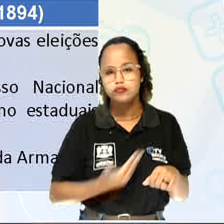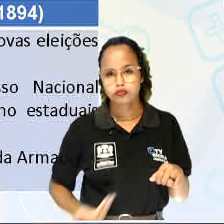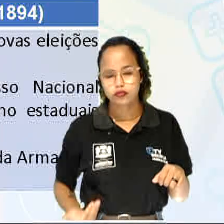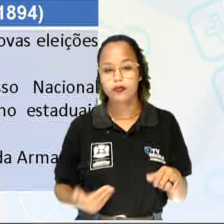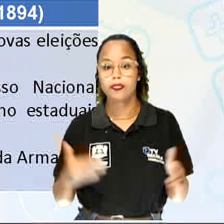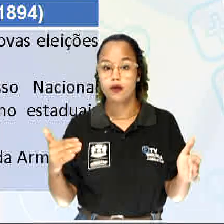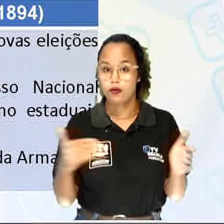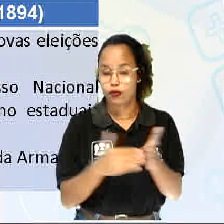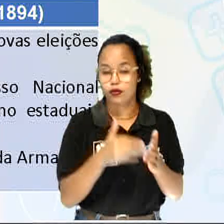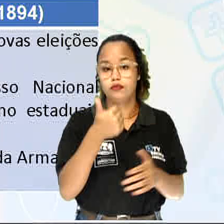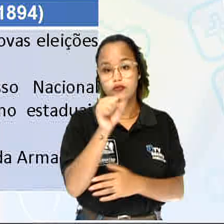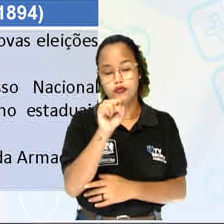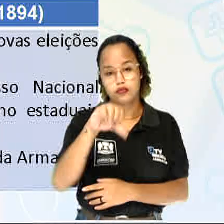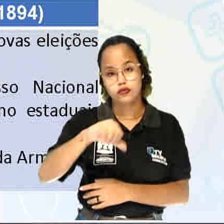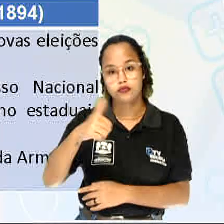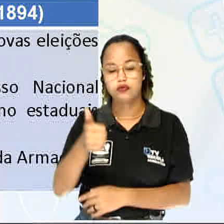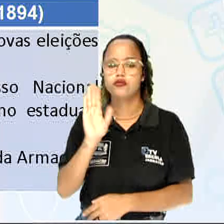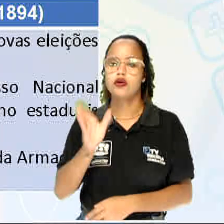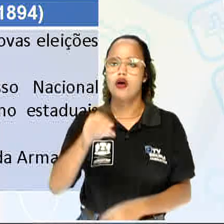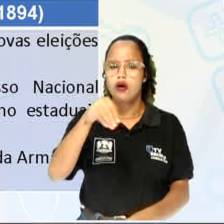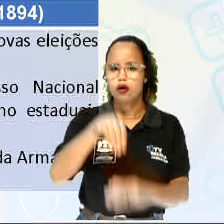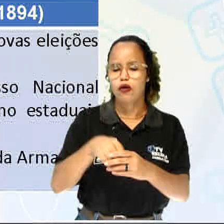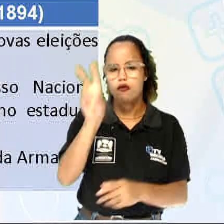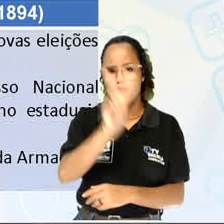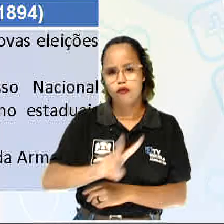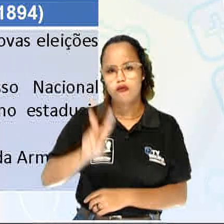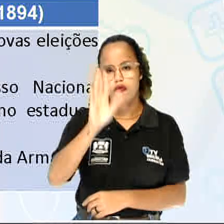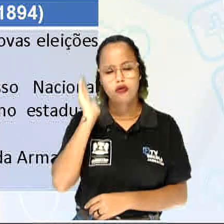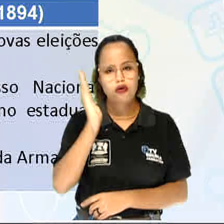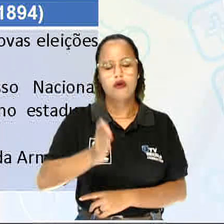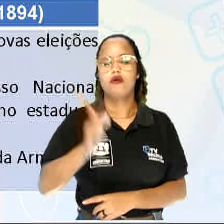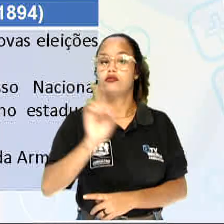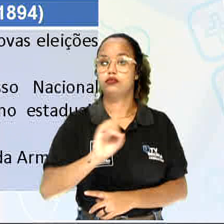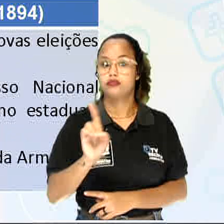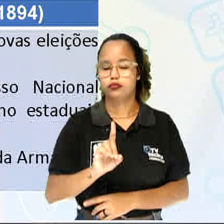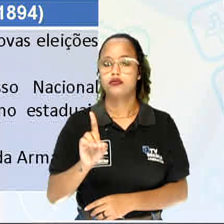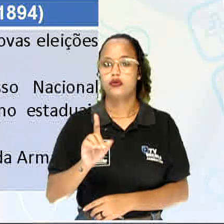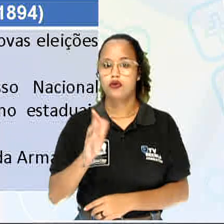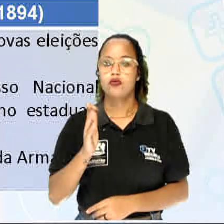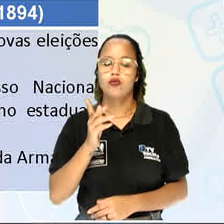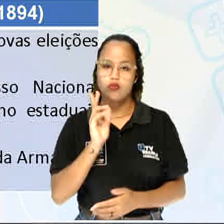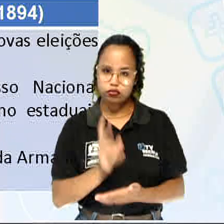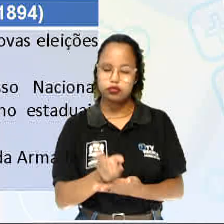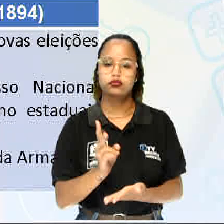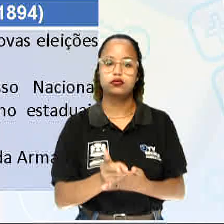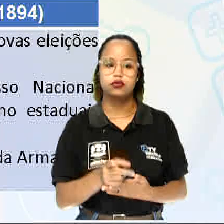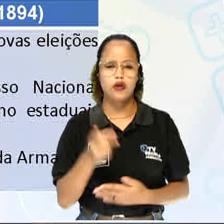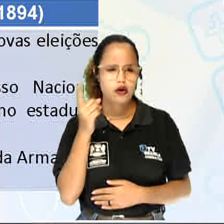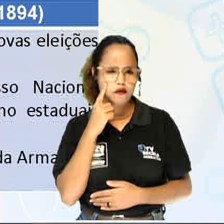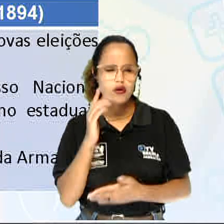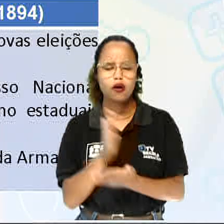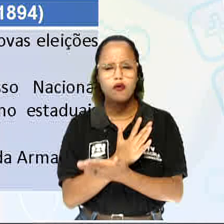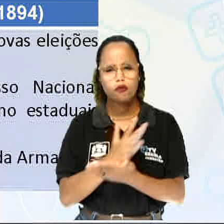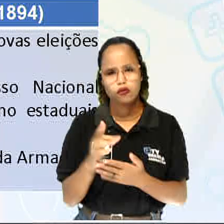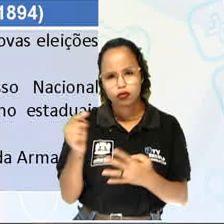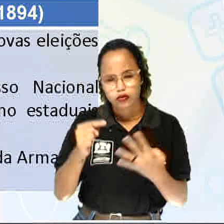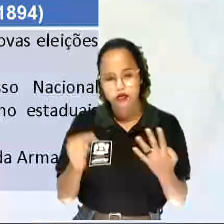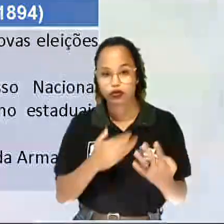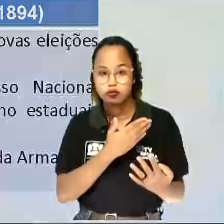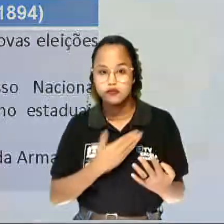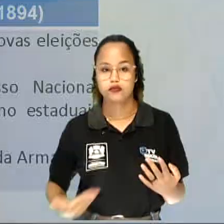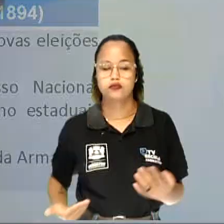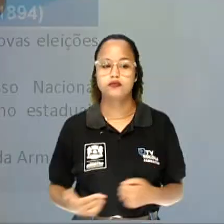em 1891, ele era eleito indiretamente para ficar no cargo, ok? Vamos ver alguns pontos aqui bem rapidinhos do seu governo.